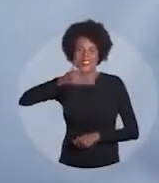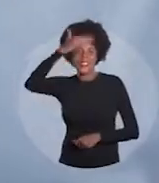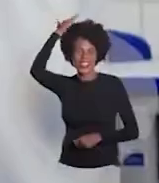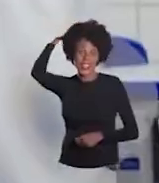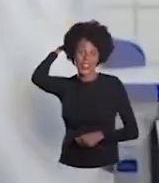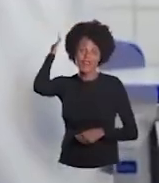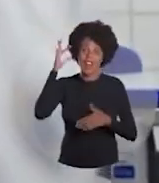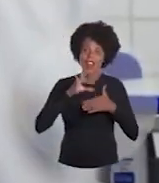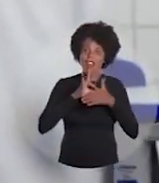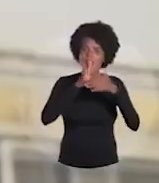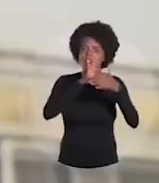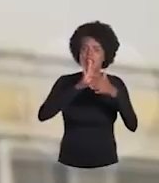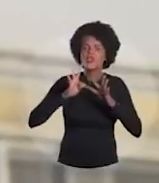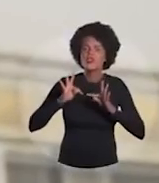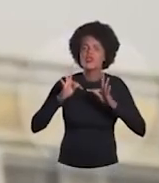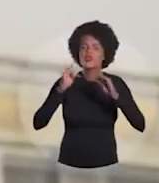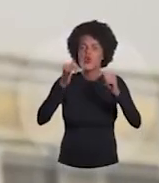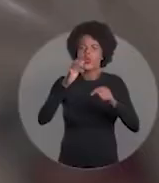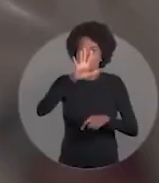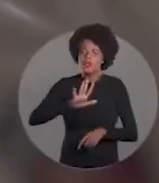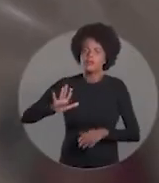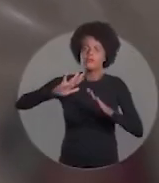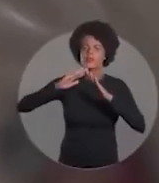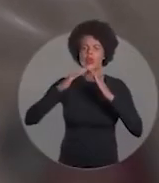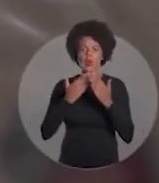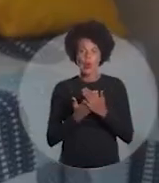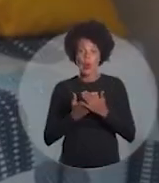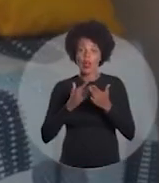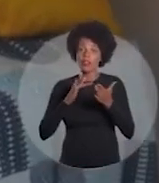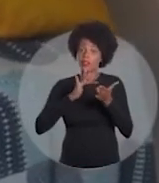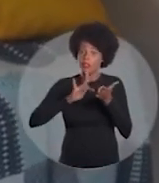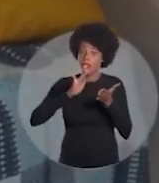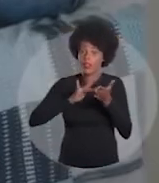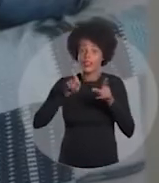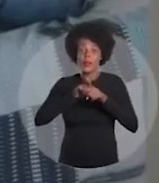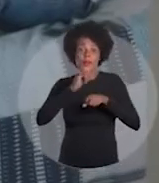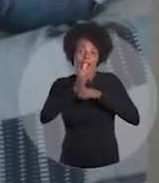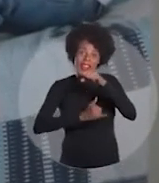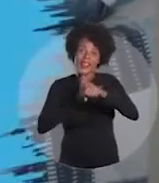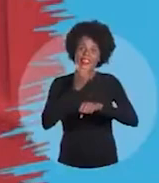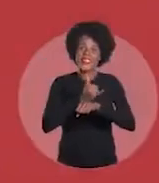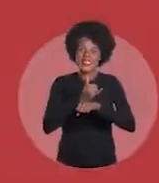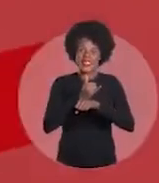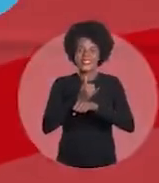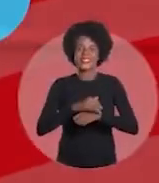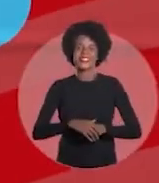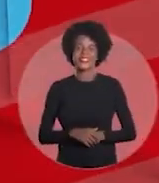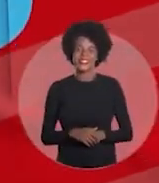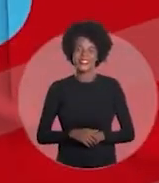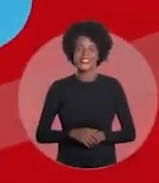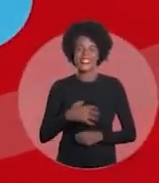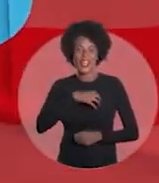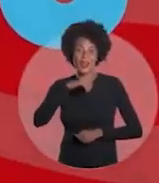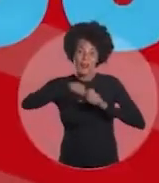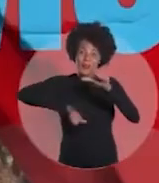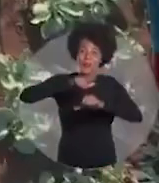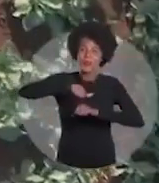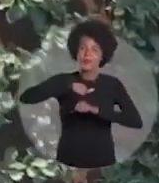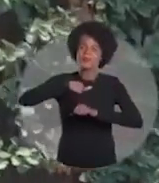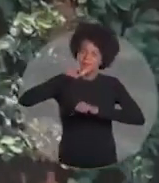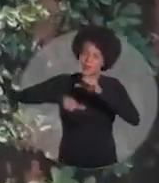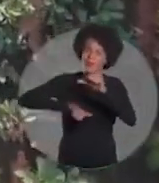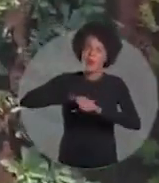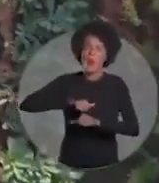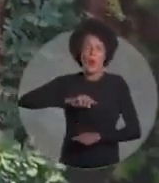Jerônimo vai levar para toda a rede estadual tablets e acesso à internet. A Bahia mudou. Mudou